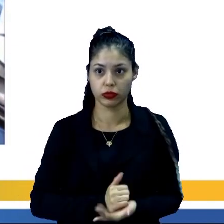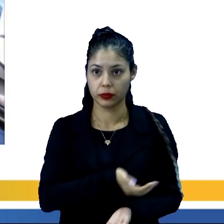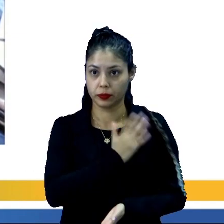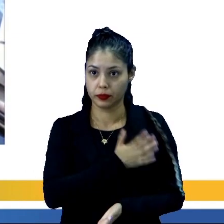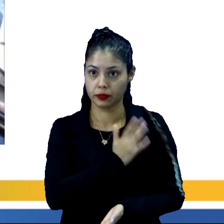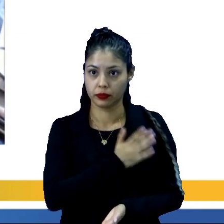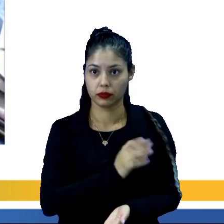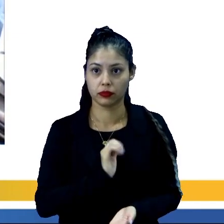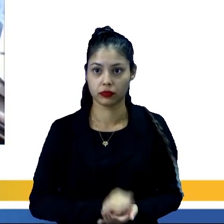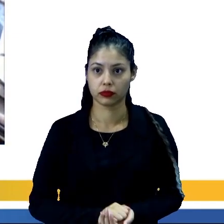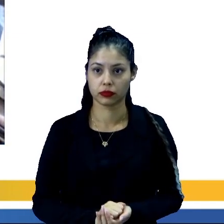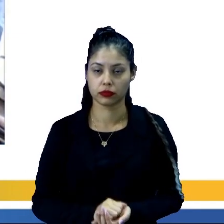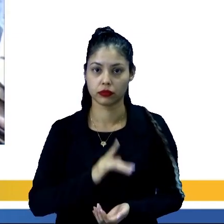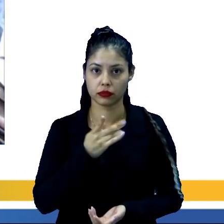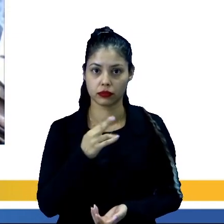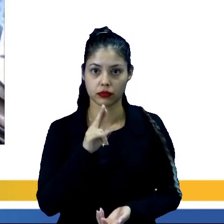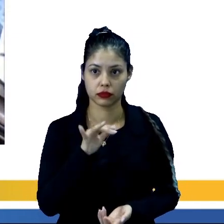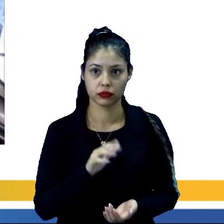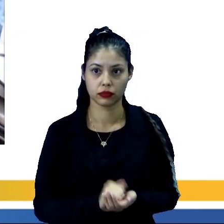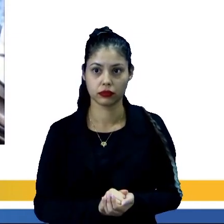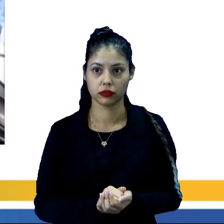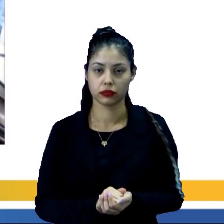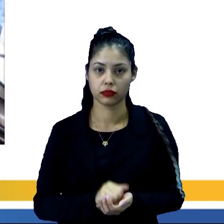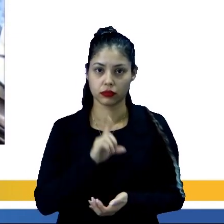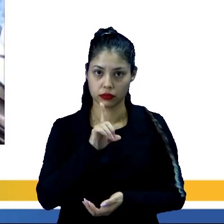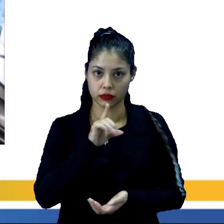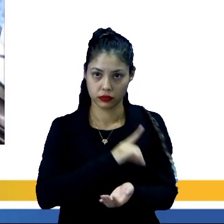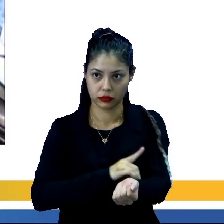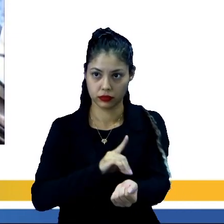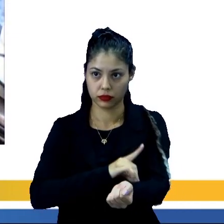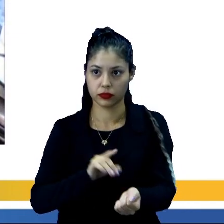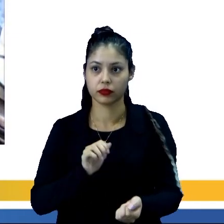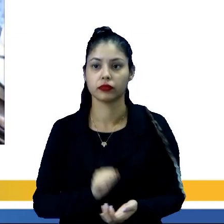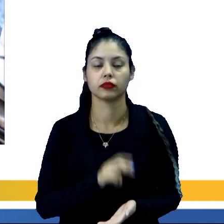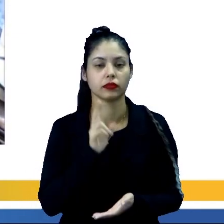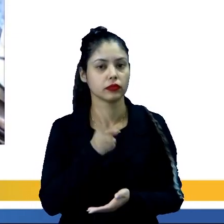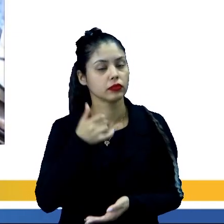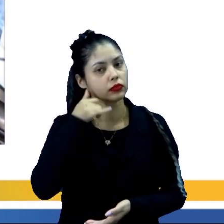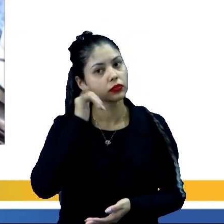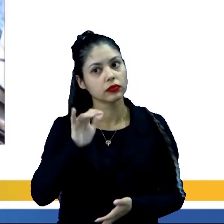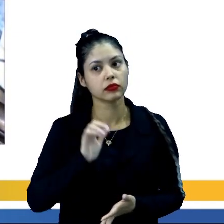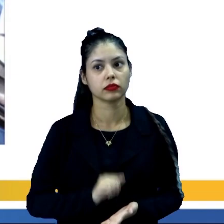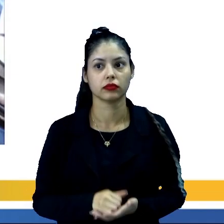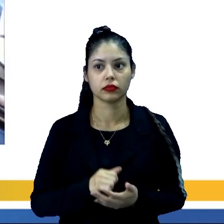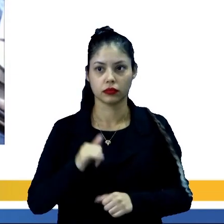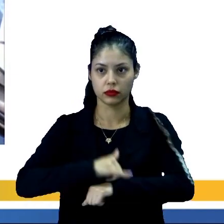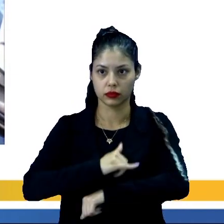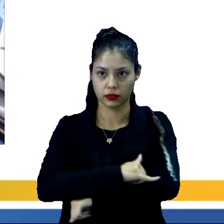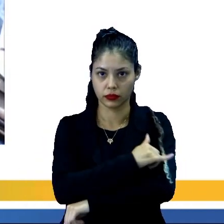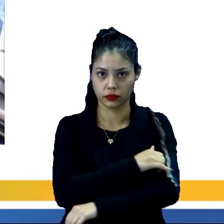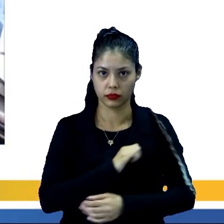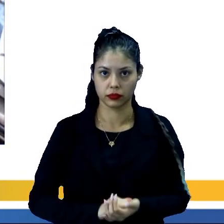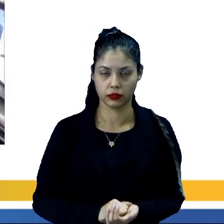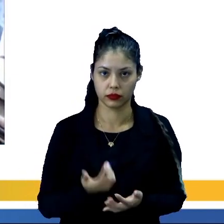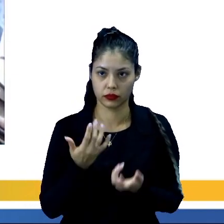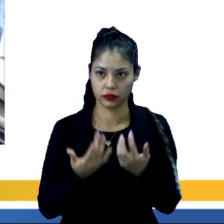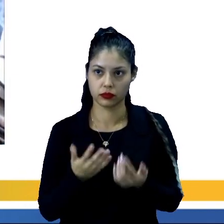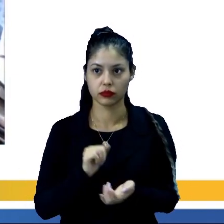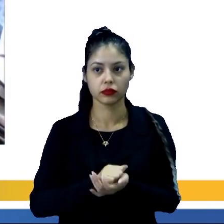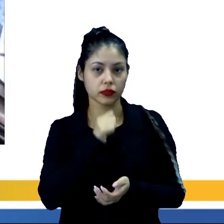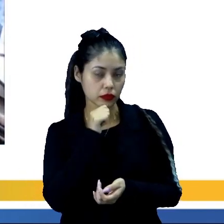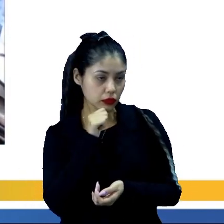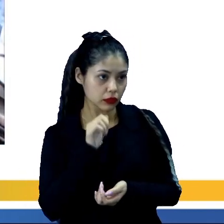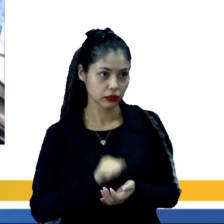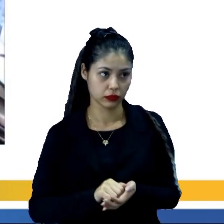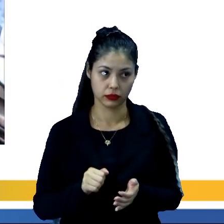doenças cardiovasculares, hipertensão e a diabetes. Então, sempre evitar a gordura e a fritura,